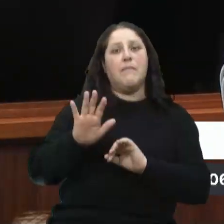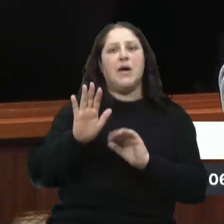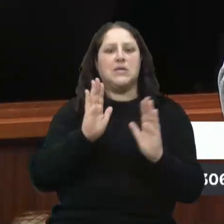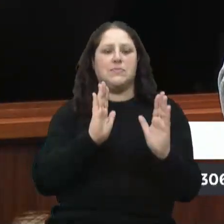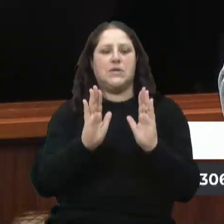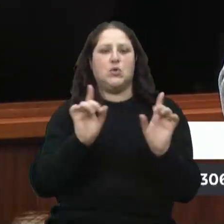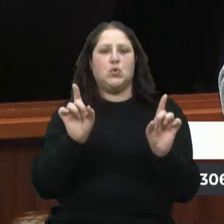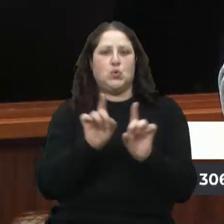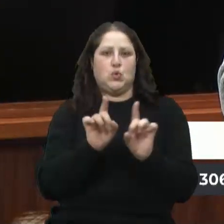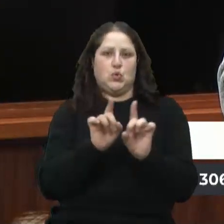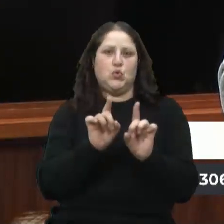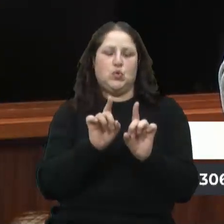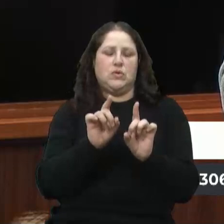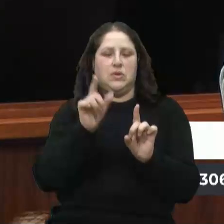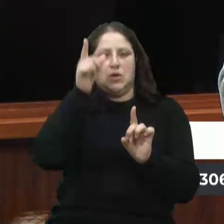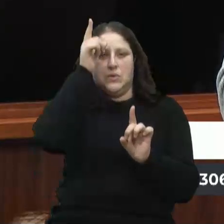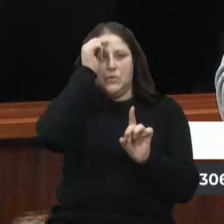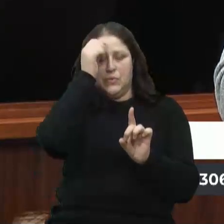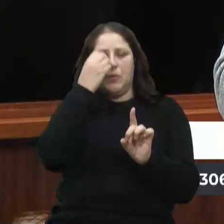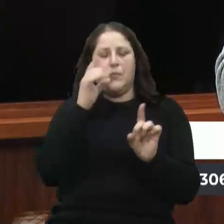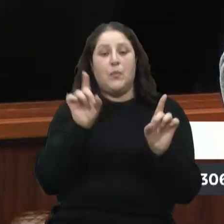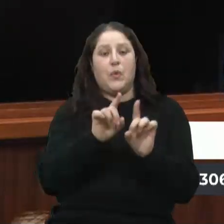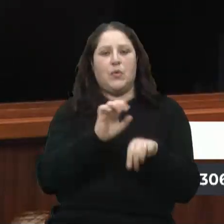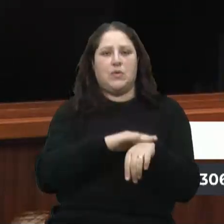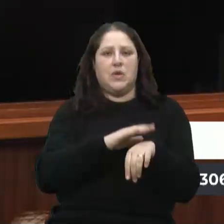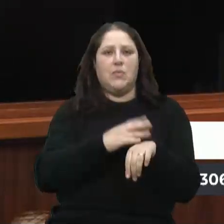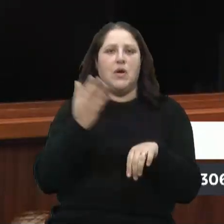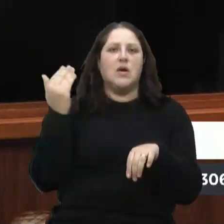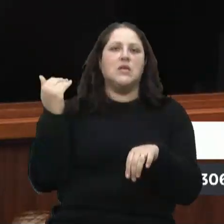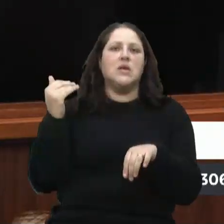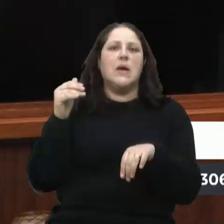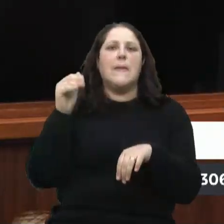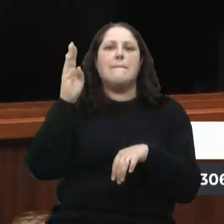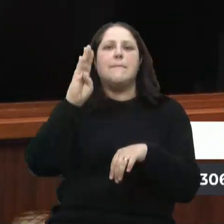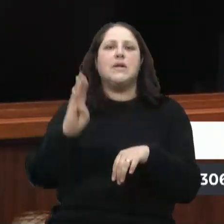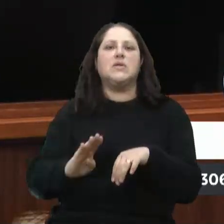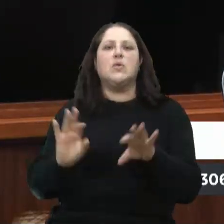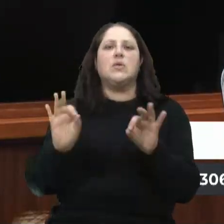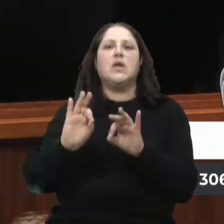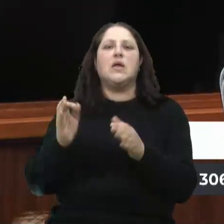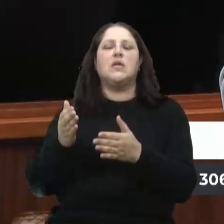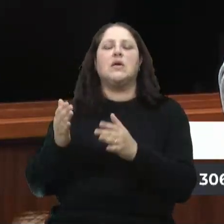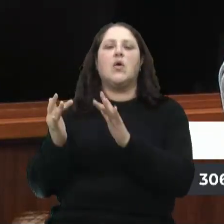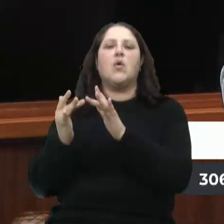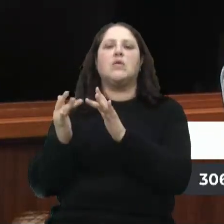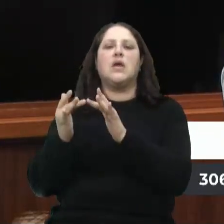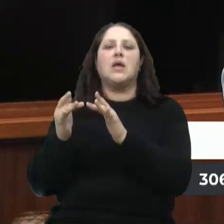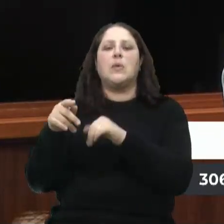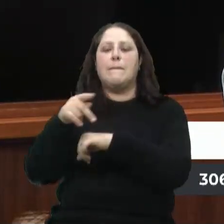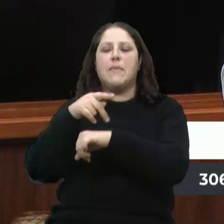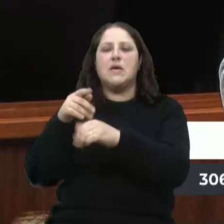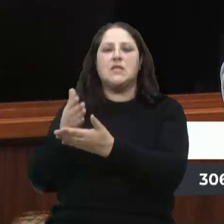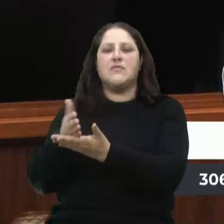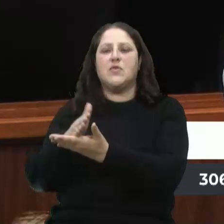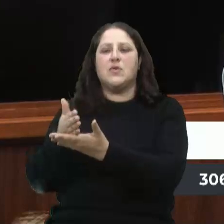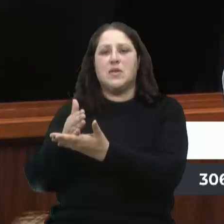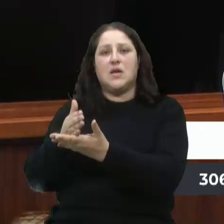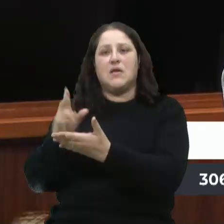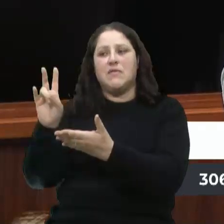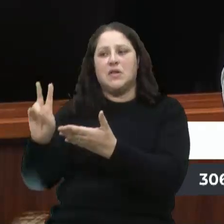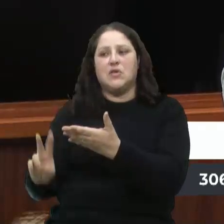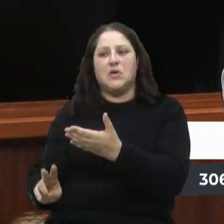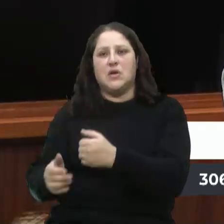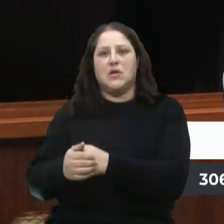é que foi curto o Brasil não se comunicava com país de fronteira que era a Venezuela um país que tem um grande